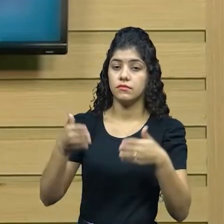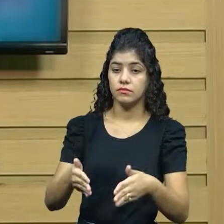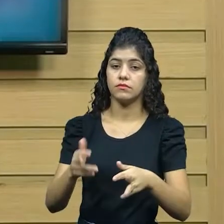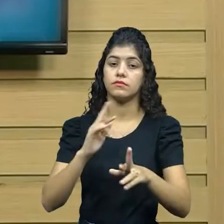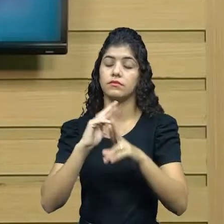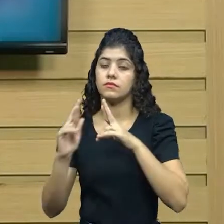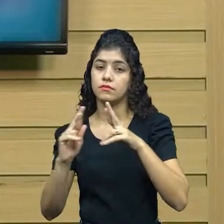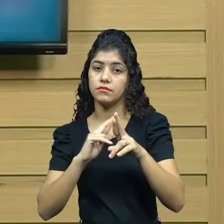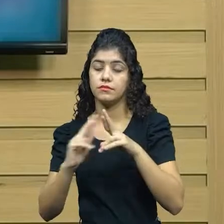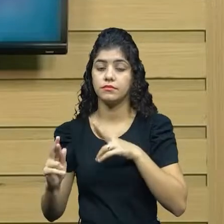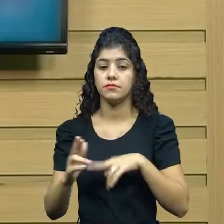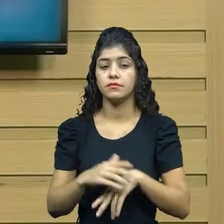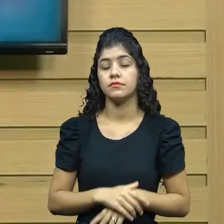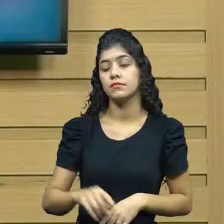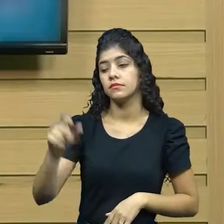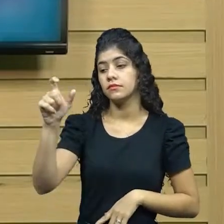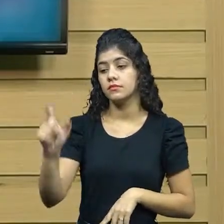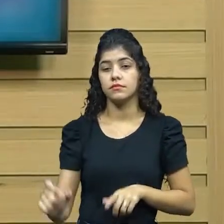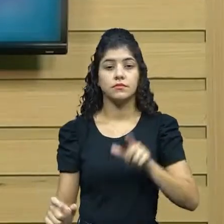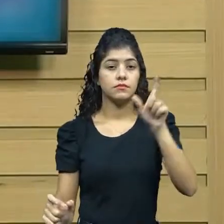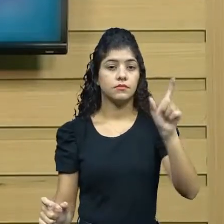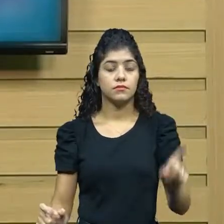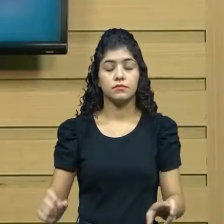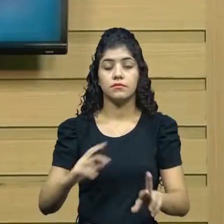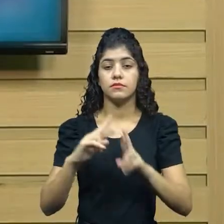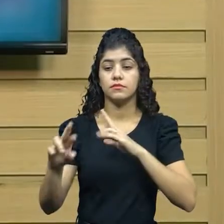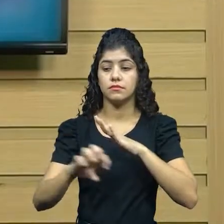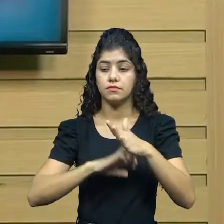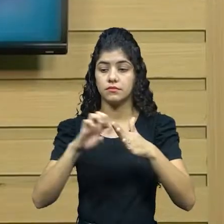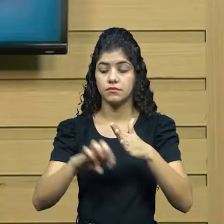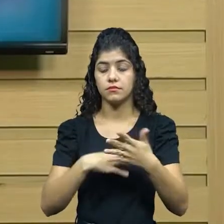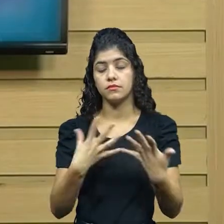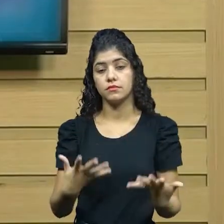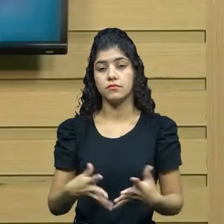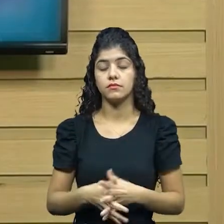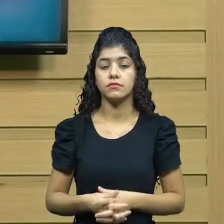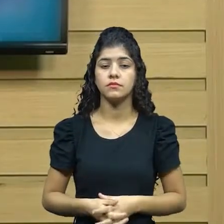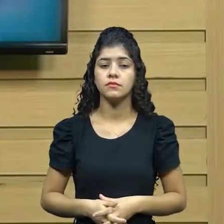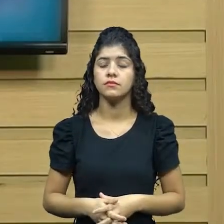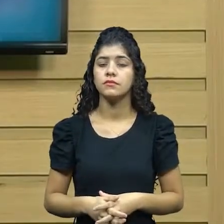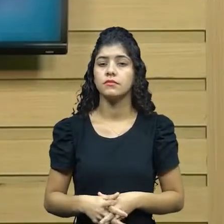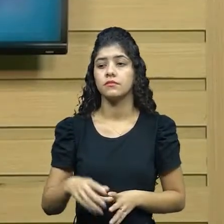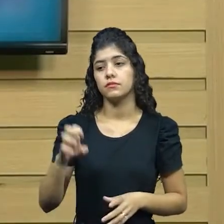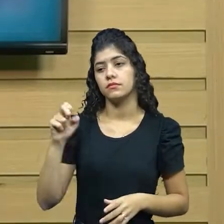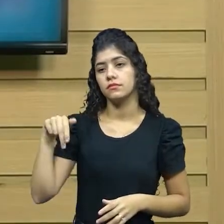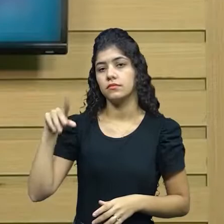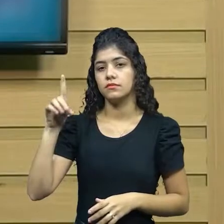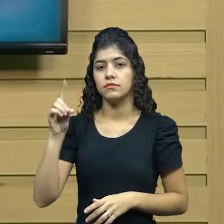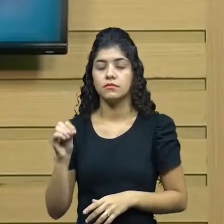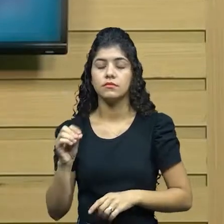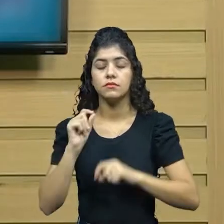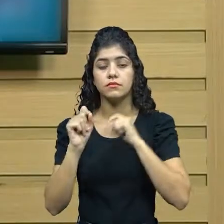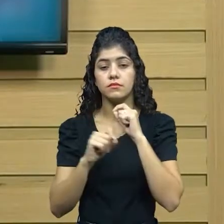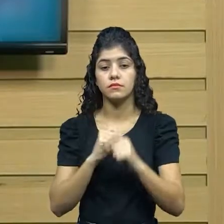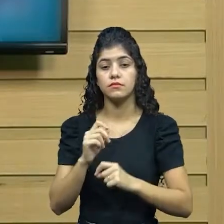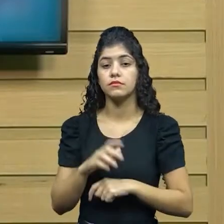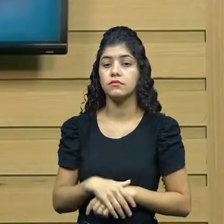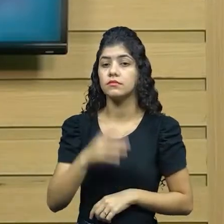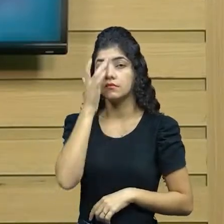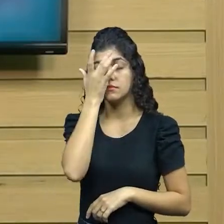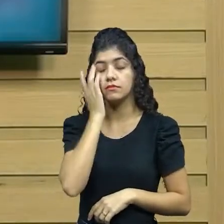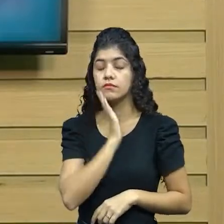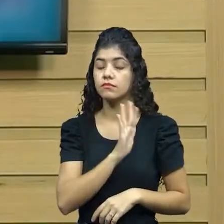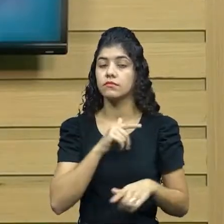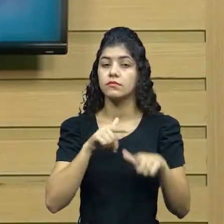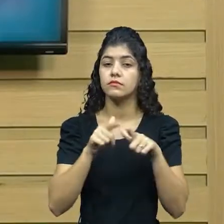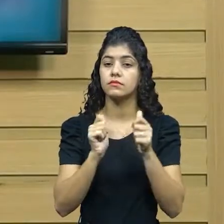envolve a pessoa e a organização. Endomarketing é que se volta-se para os colaboradores